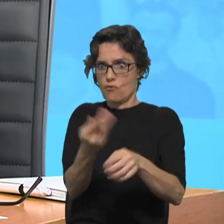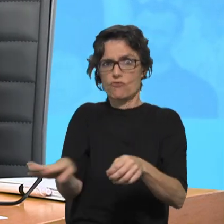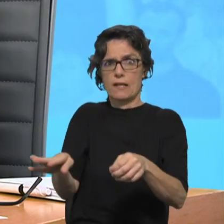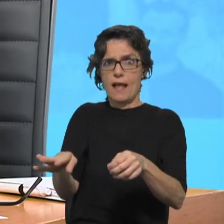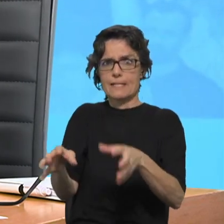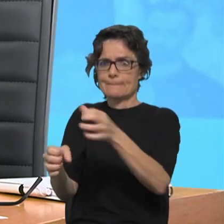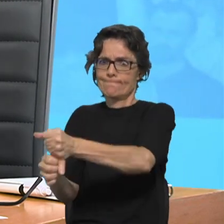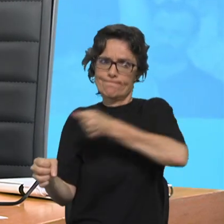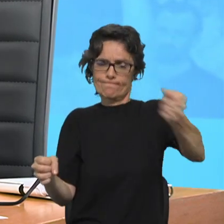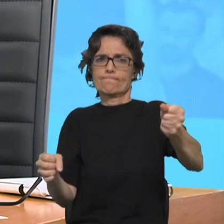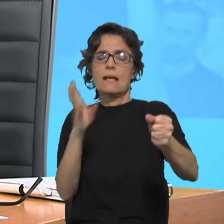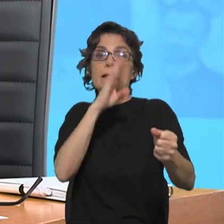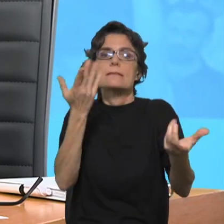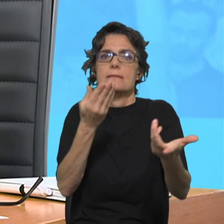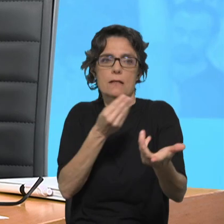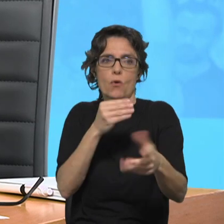for um médico pediatra